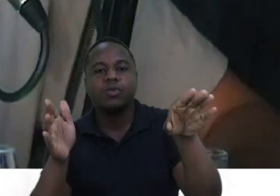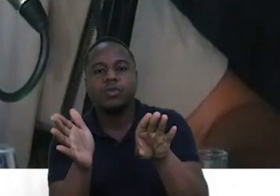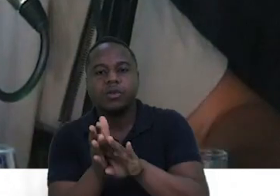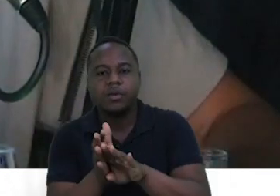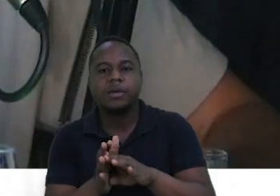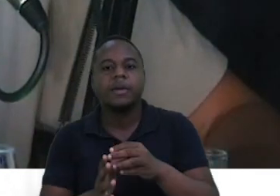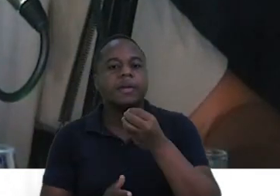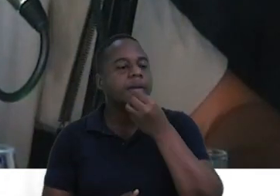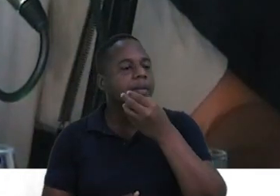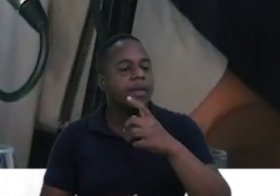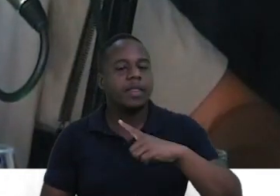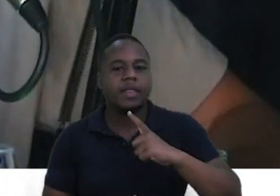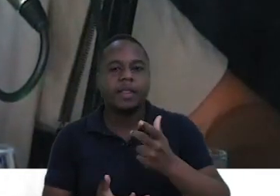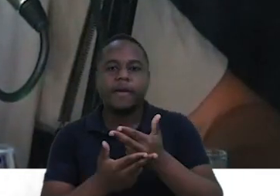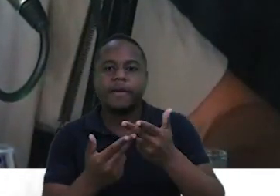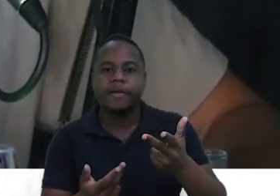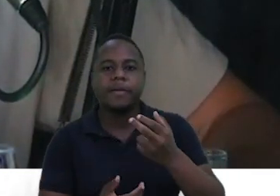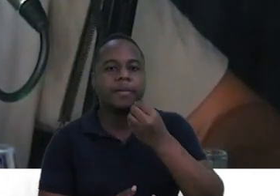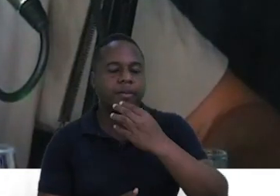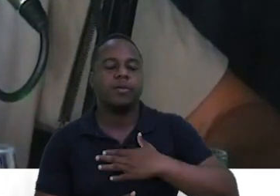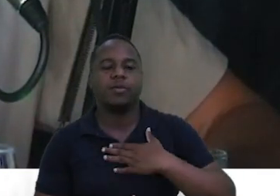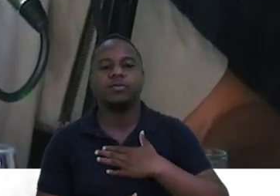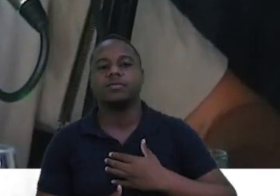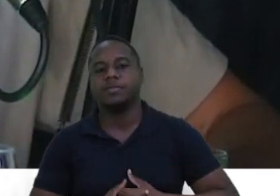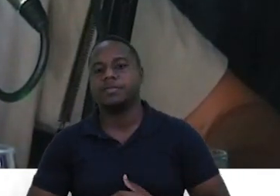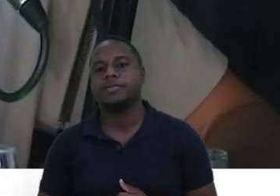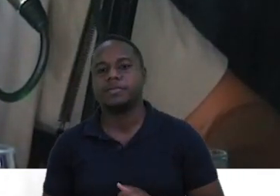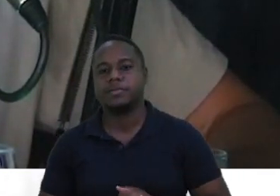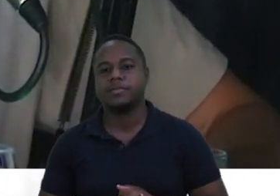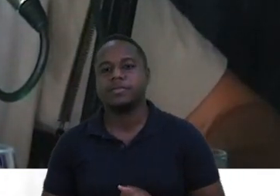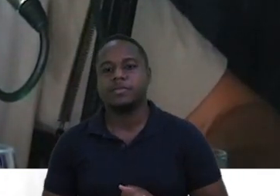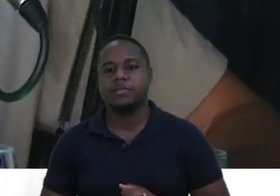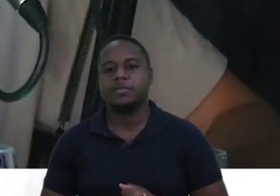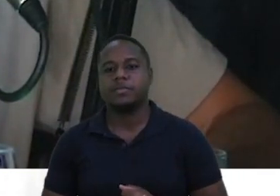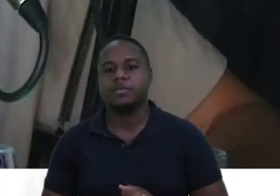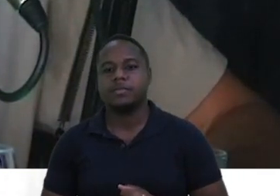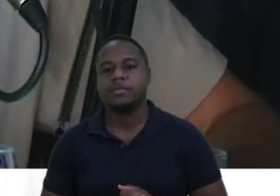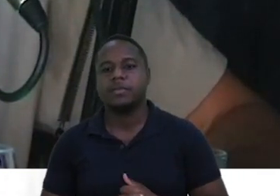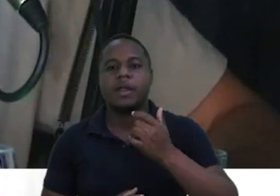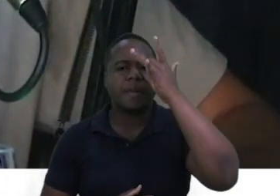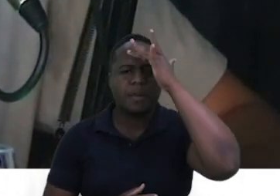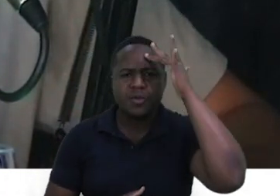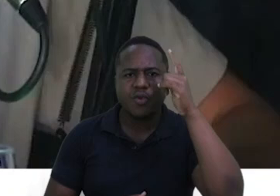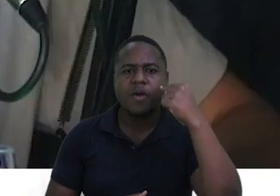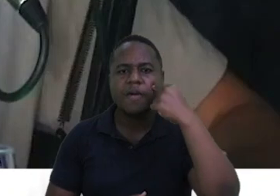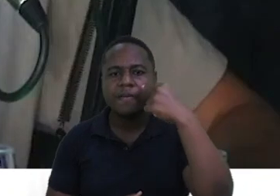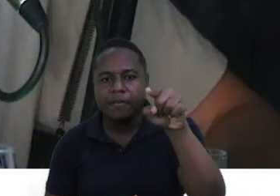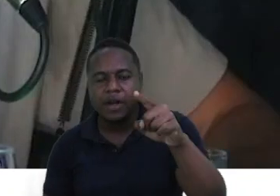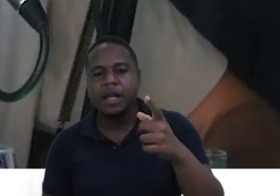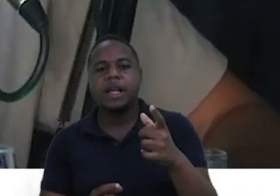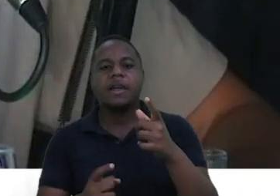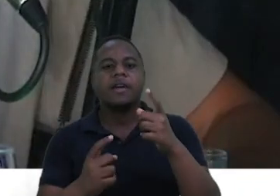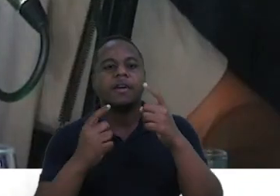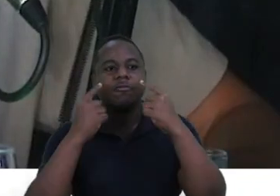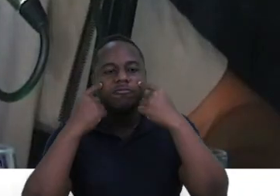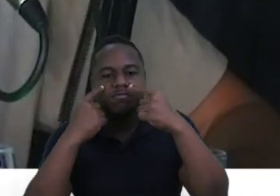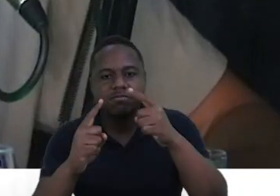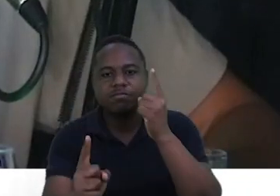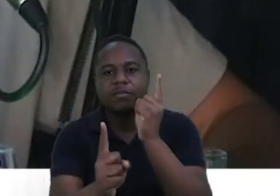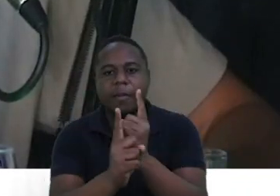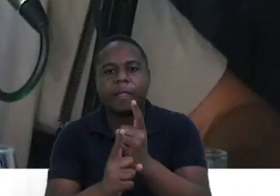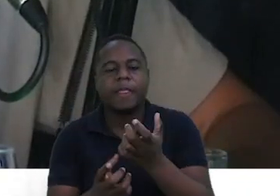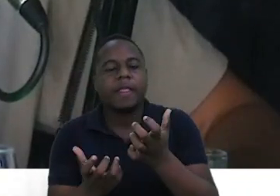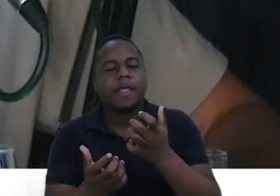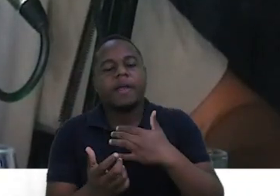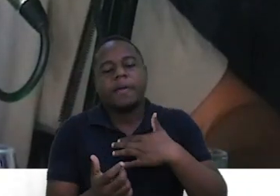esse carinho e toda essa valorização mesmo. Por quem a gente é, de reconhecimento do trabalho, de admiração, de querer